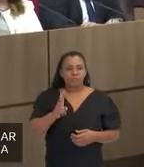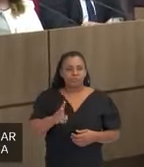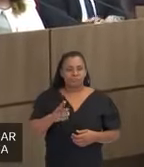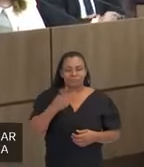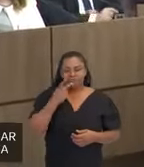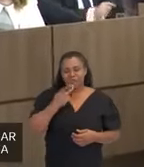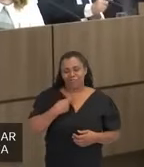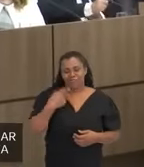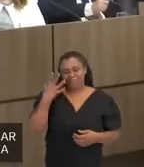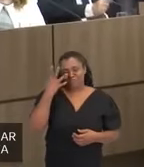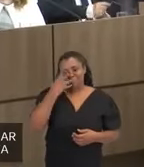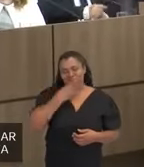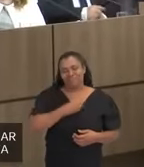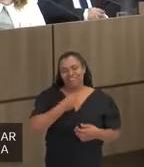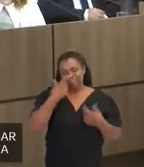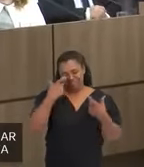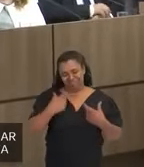bonita.